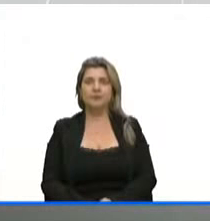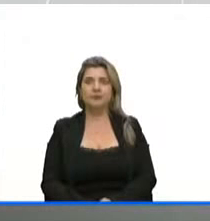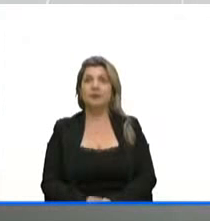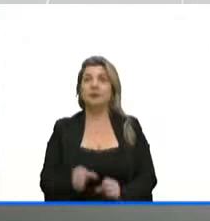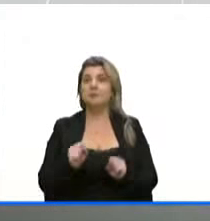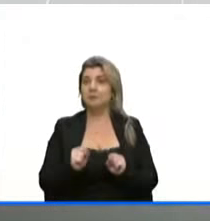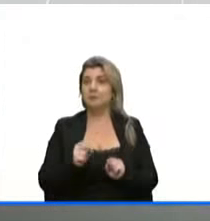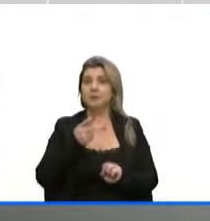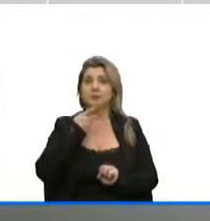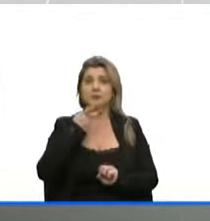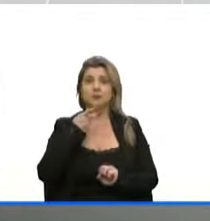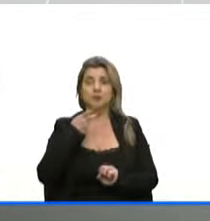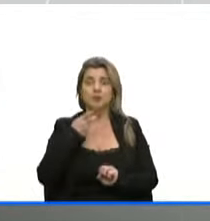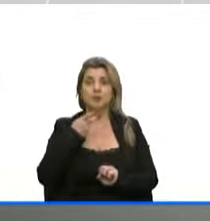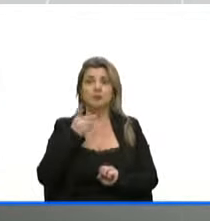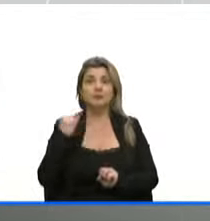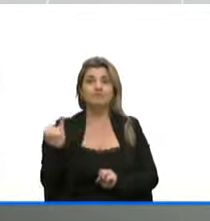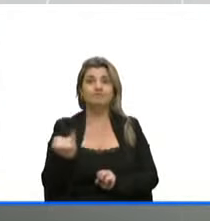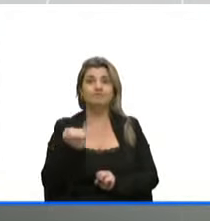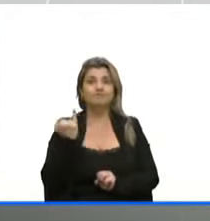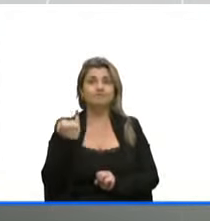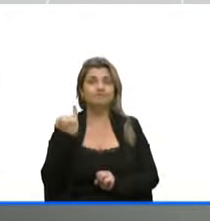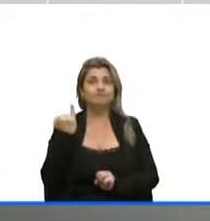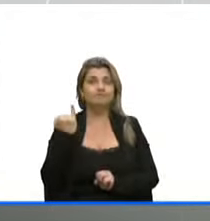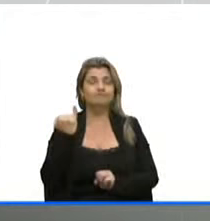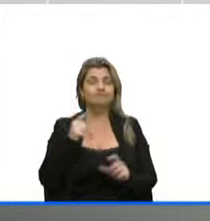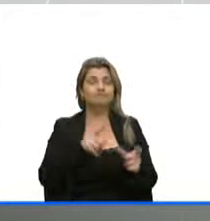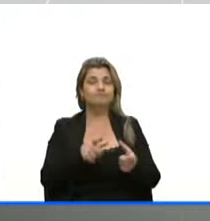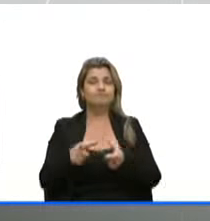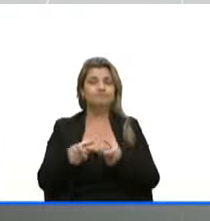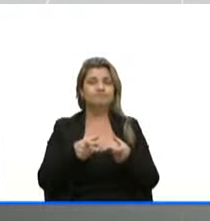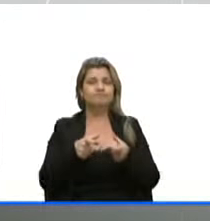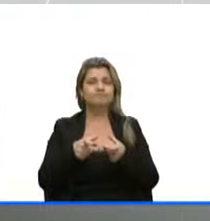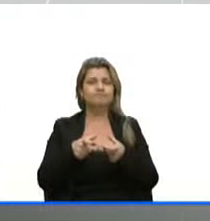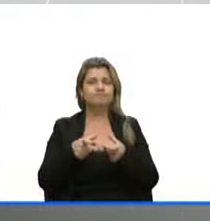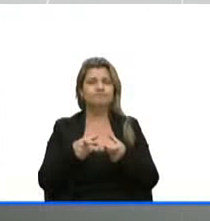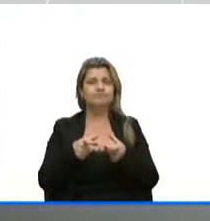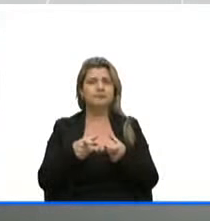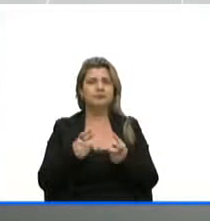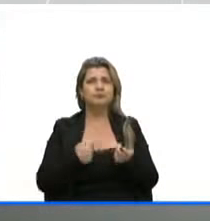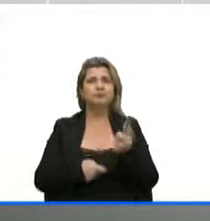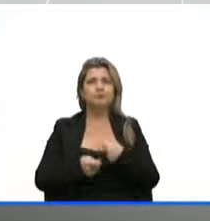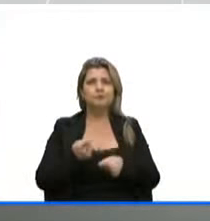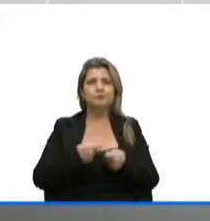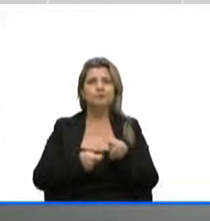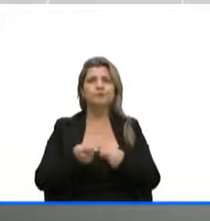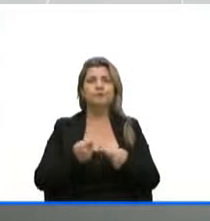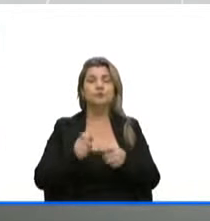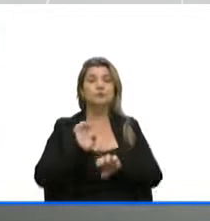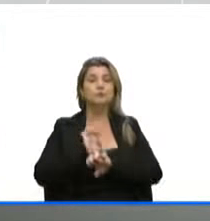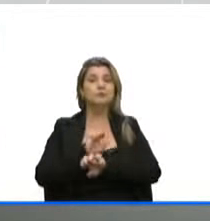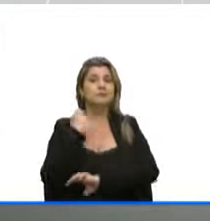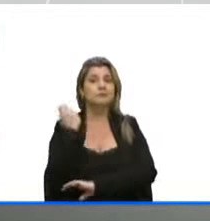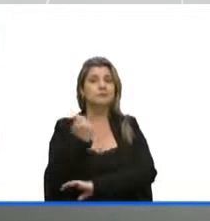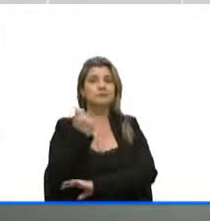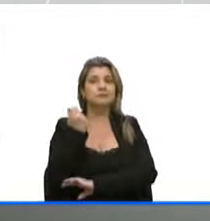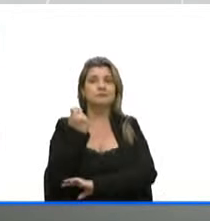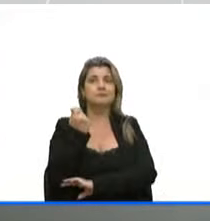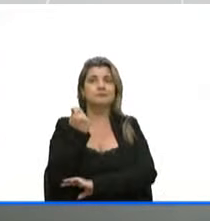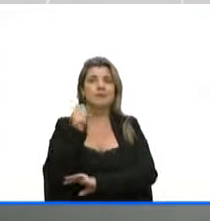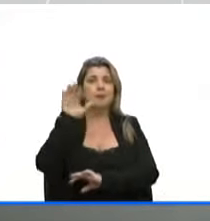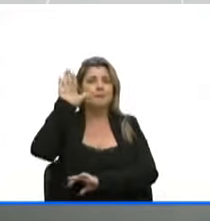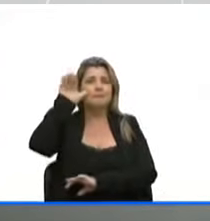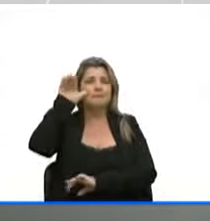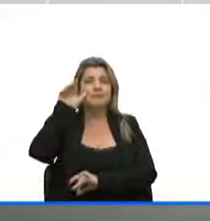Pode falar. Então, a importância, presidente, desse setor aí que tem uma grande relevância econômica no estado do Rio Grande do Sul, uma